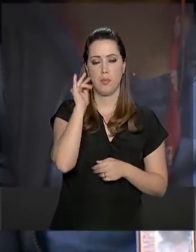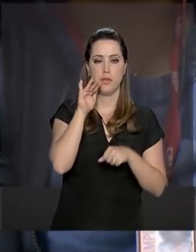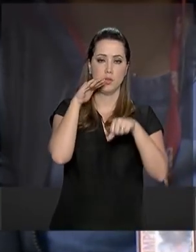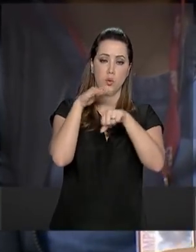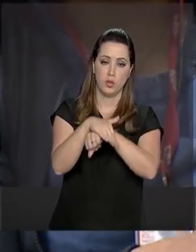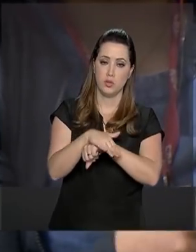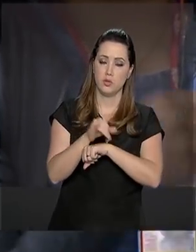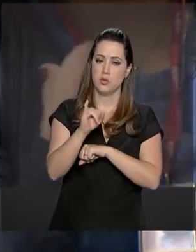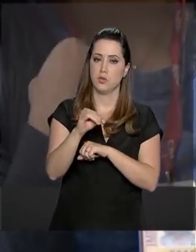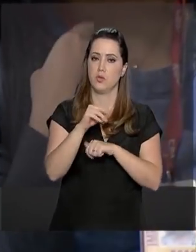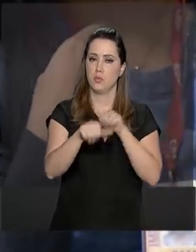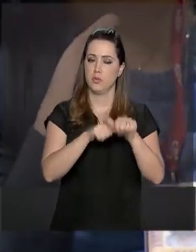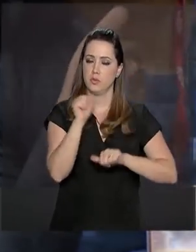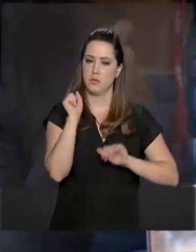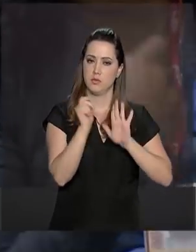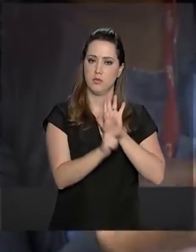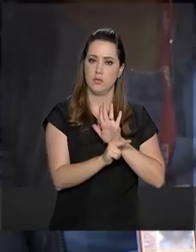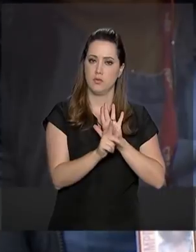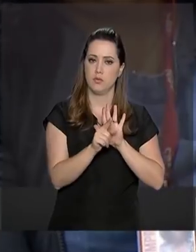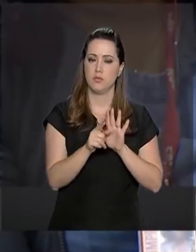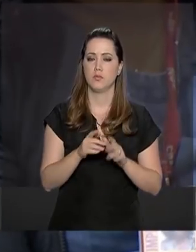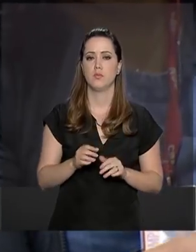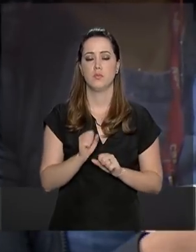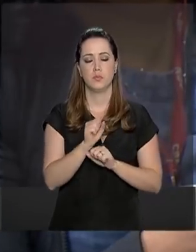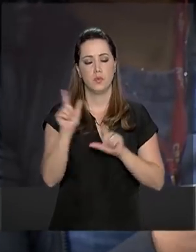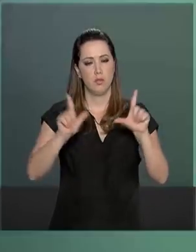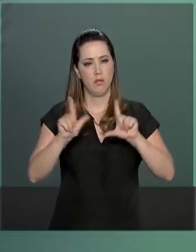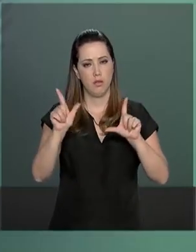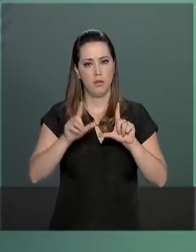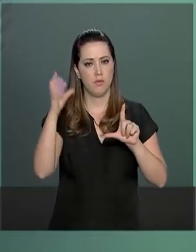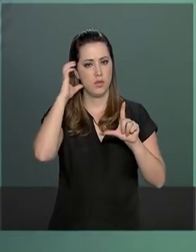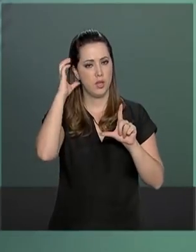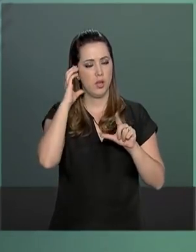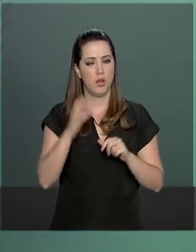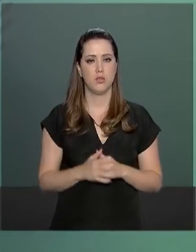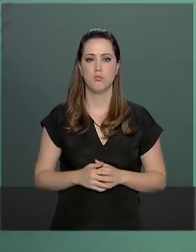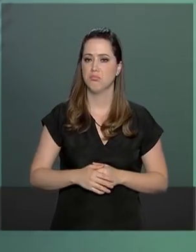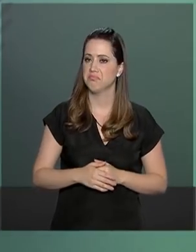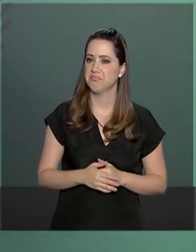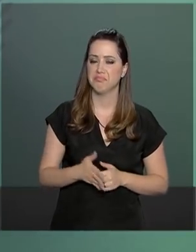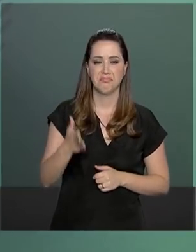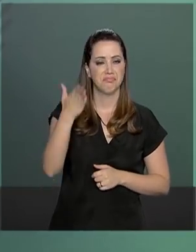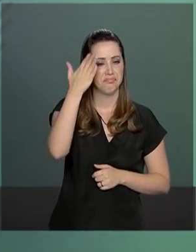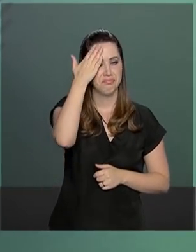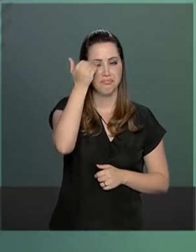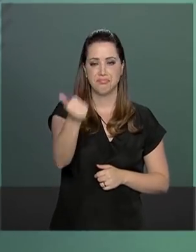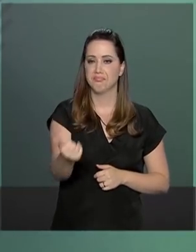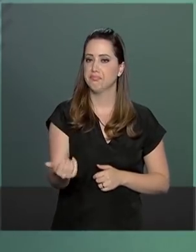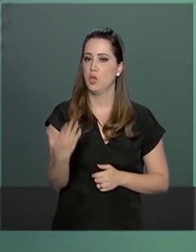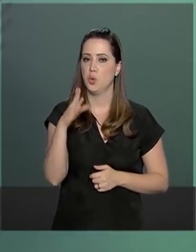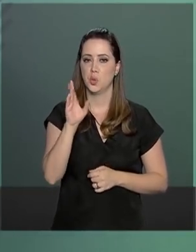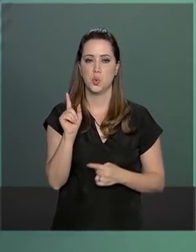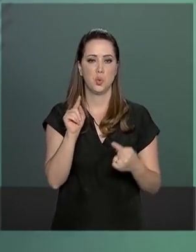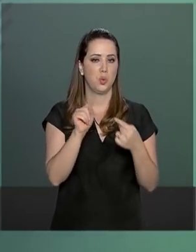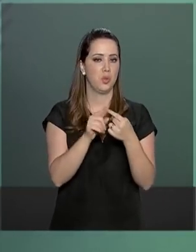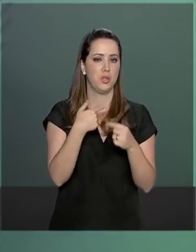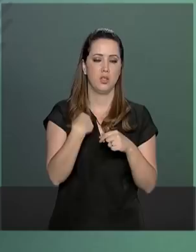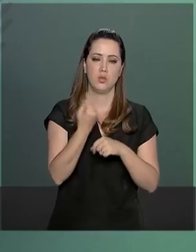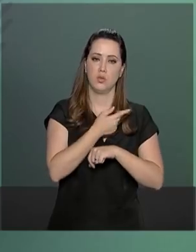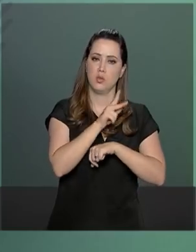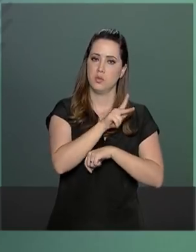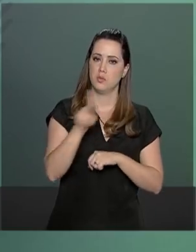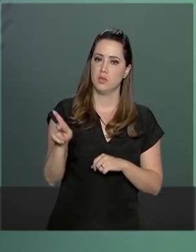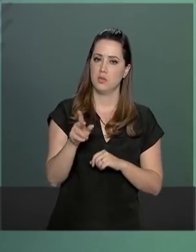sobre a reforma da previdência em rede nacional não tem informação sobre é contato do nosso presidente